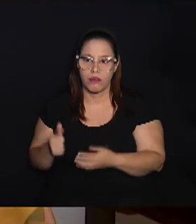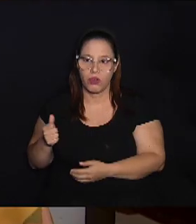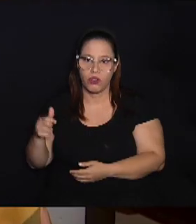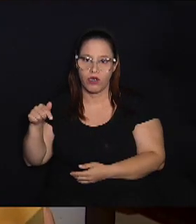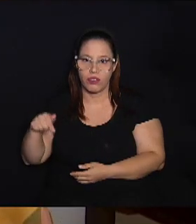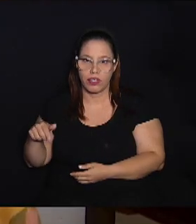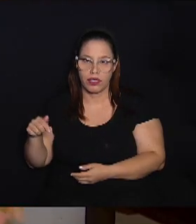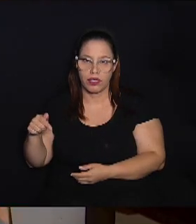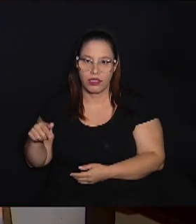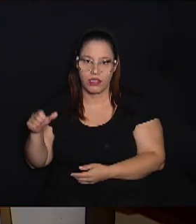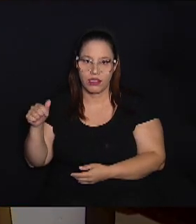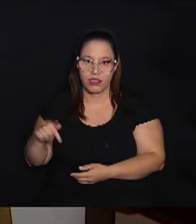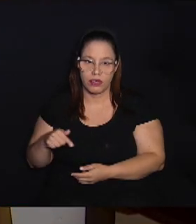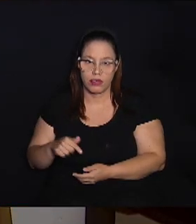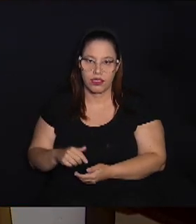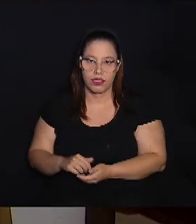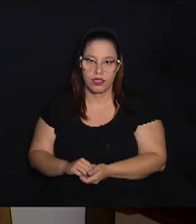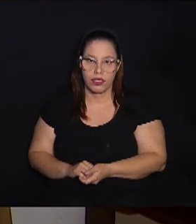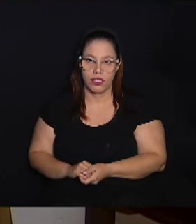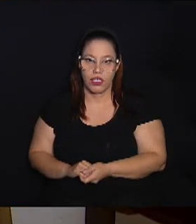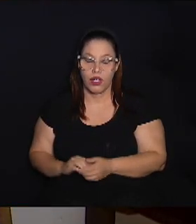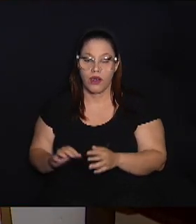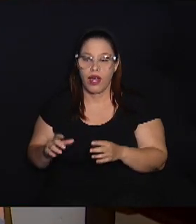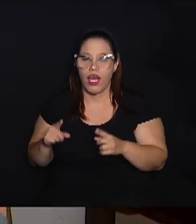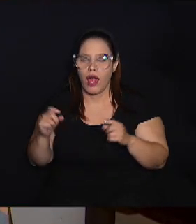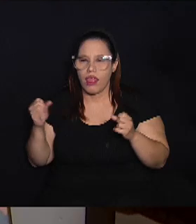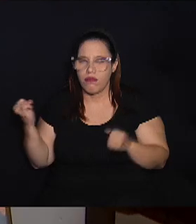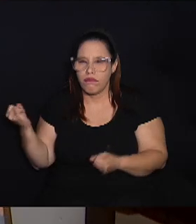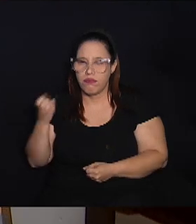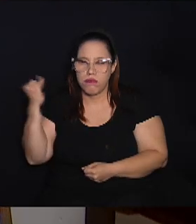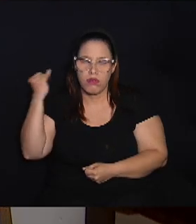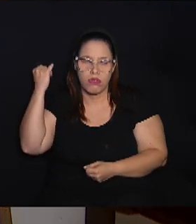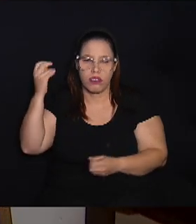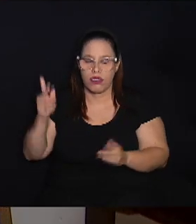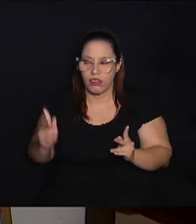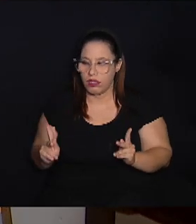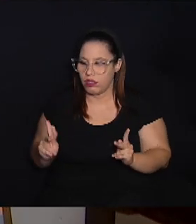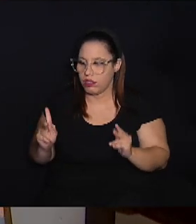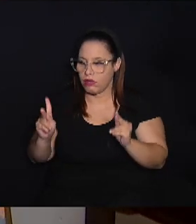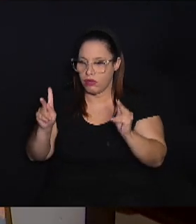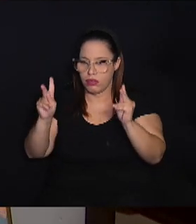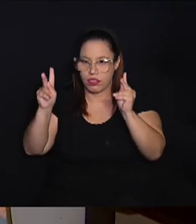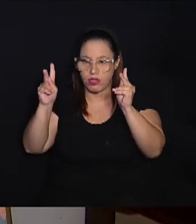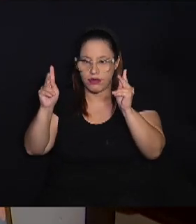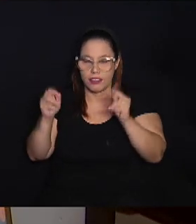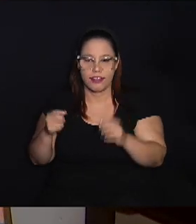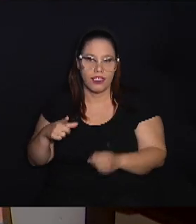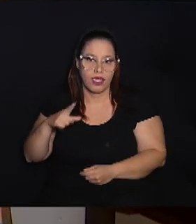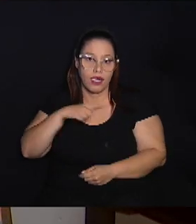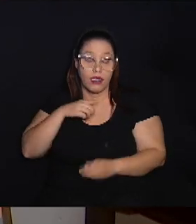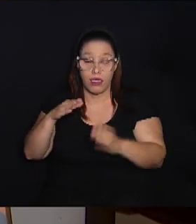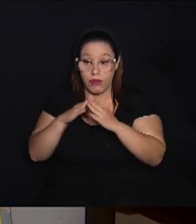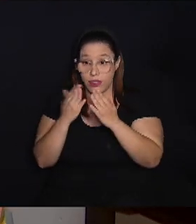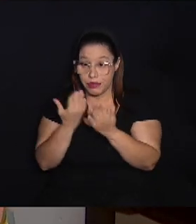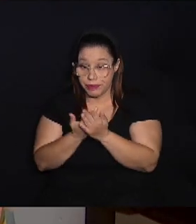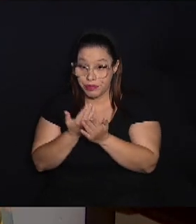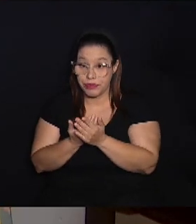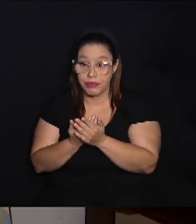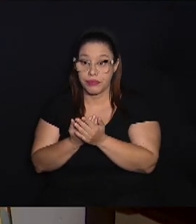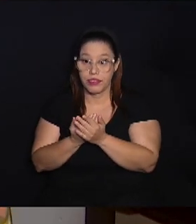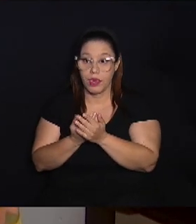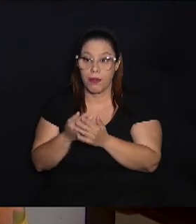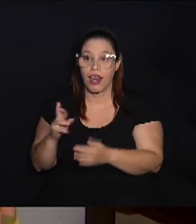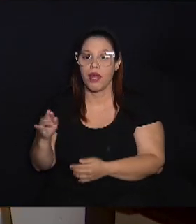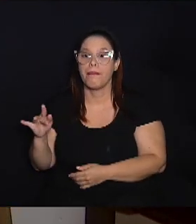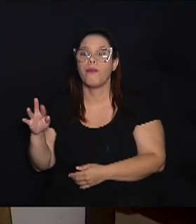1997. Só o prédio dela, eu acho que já diz tudo, a importância que teve essa escola, né, para a